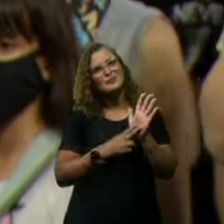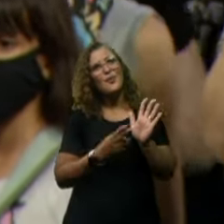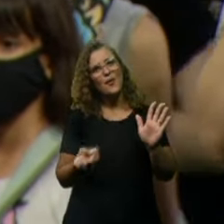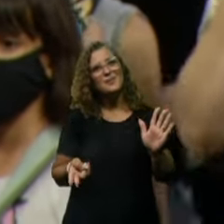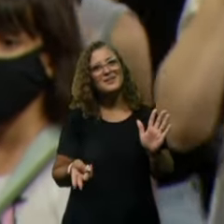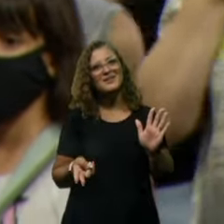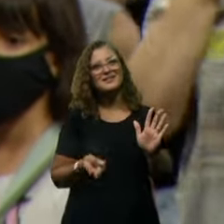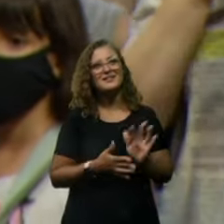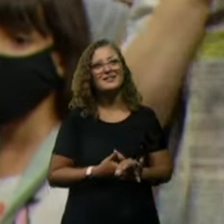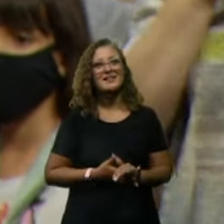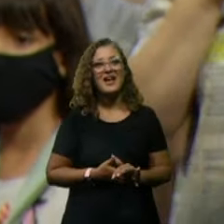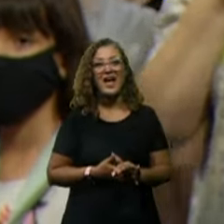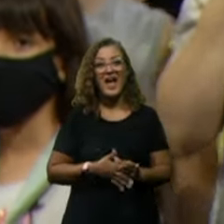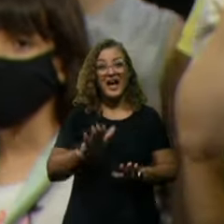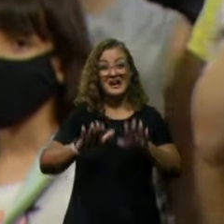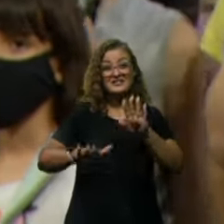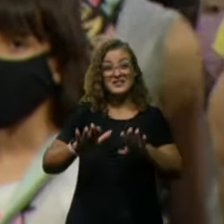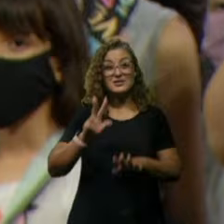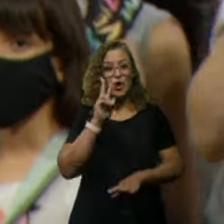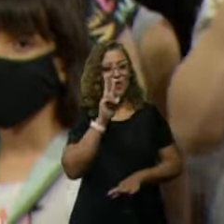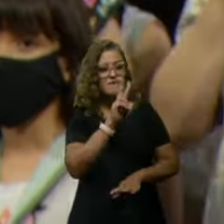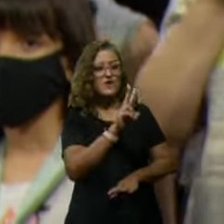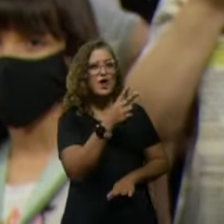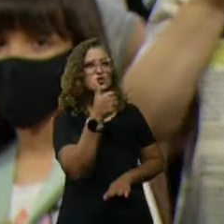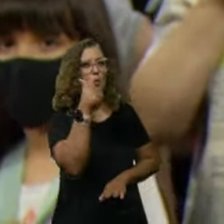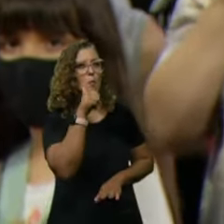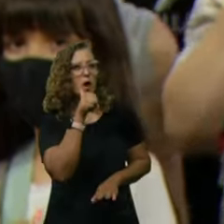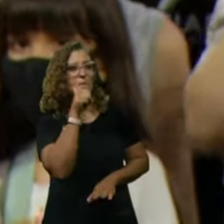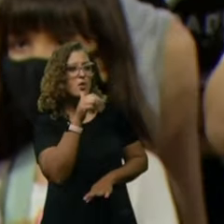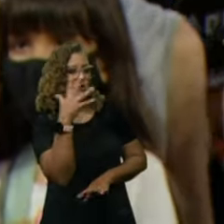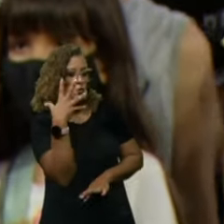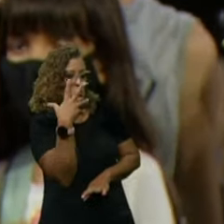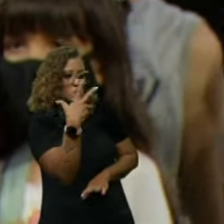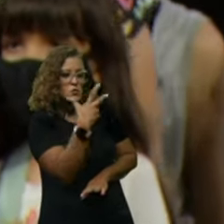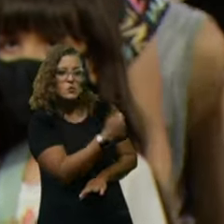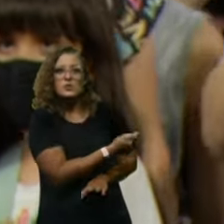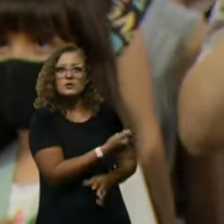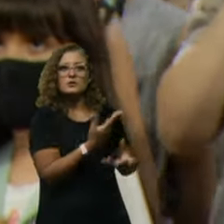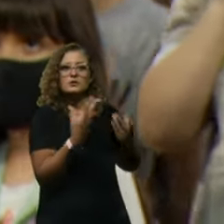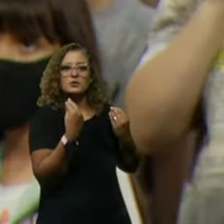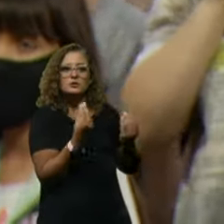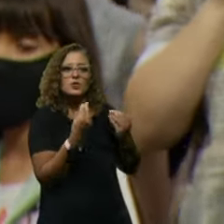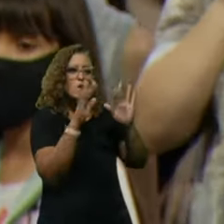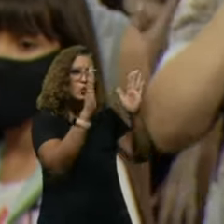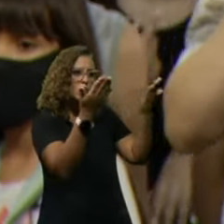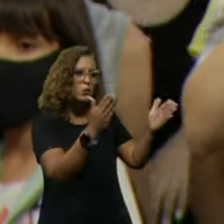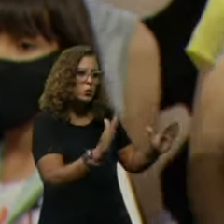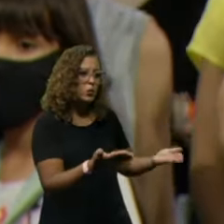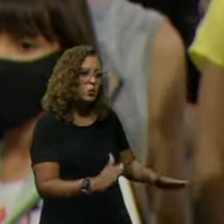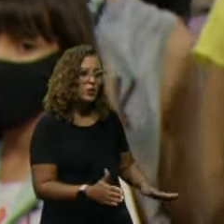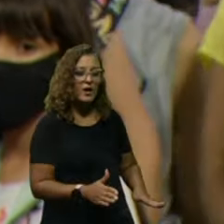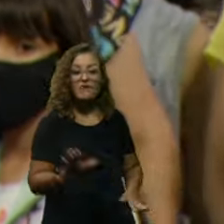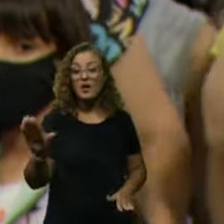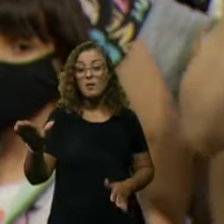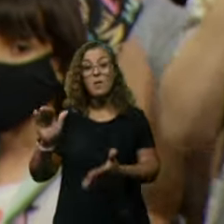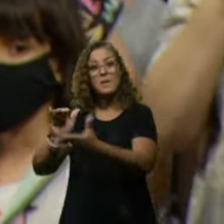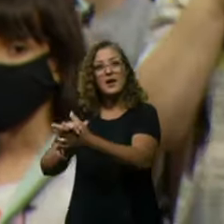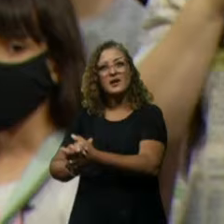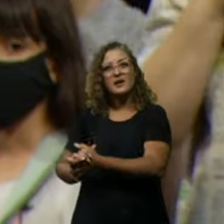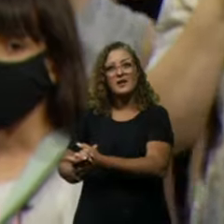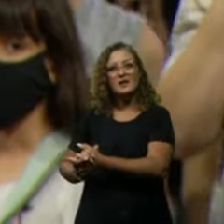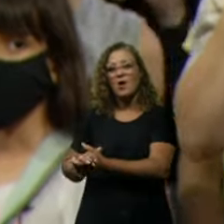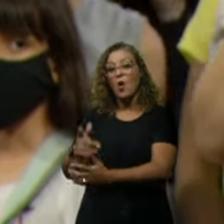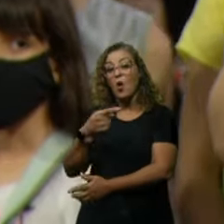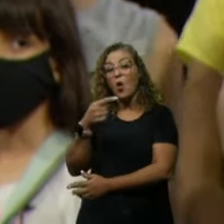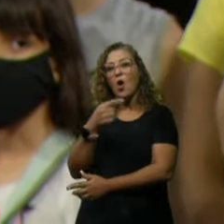e às vezes eu vejo uma mulher muito muito bonita assim uma supermodelo na televisão eu digo óleo de Eduardo como Fulano é bonita ele diz